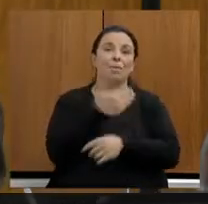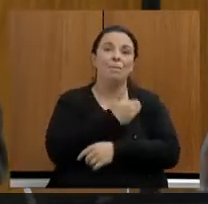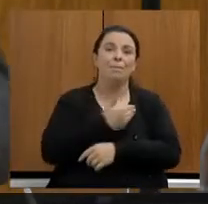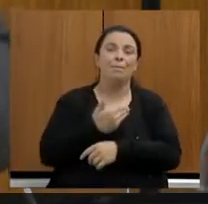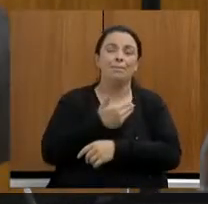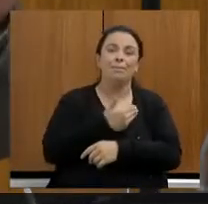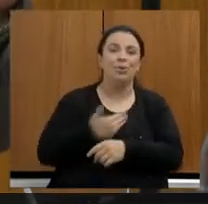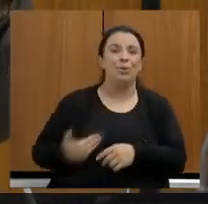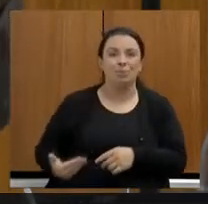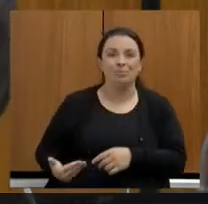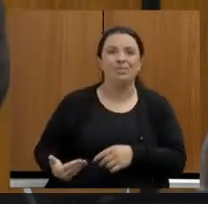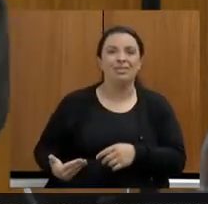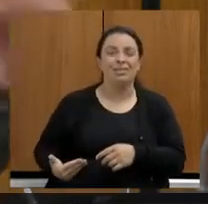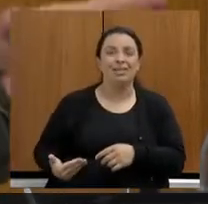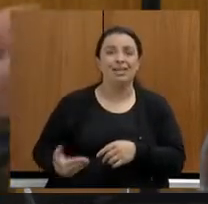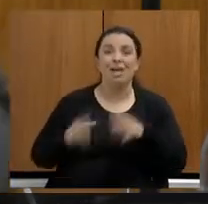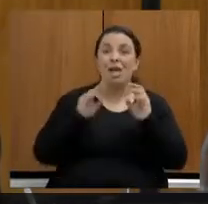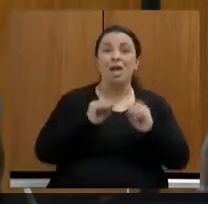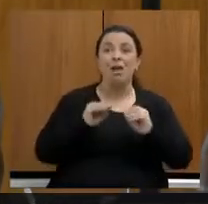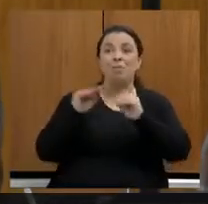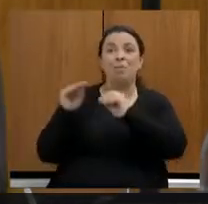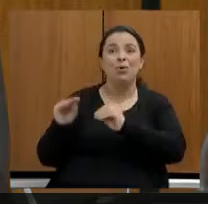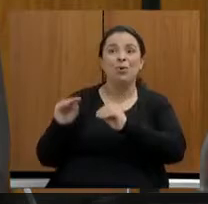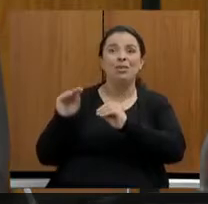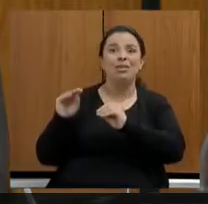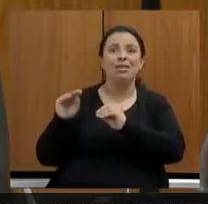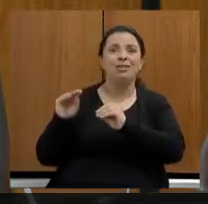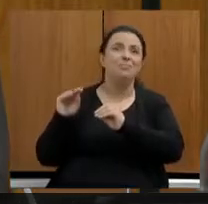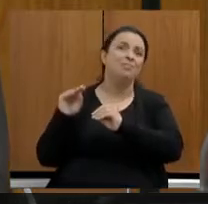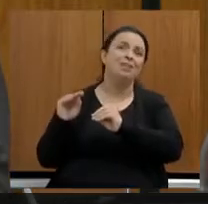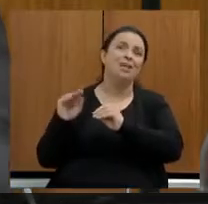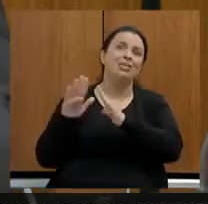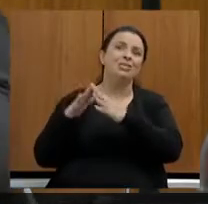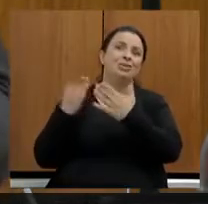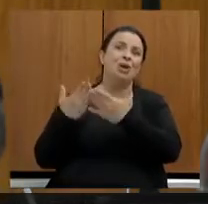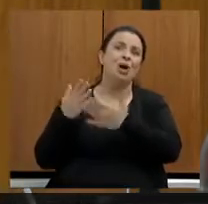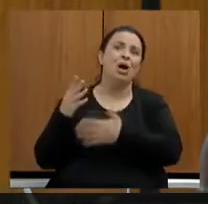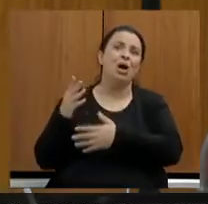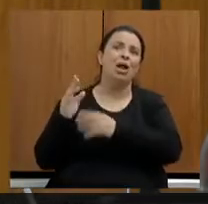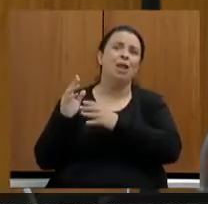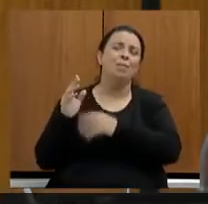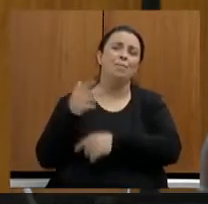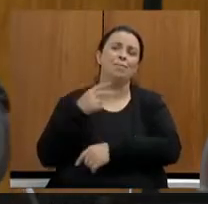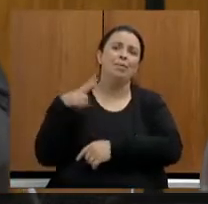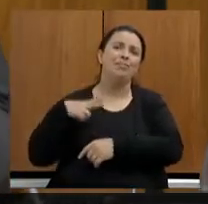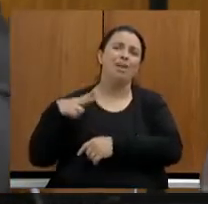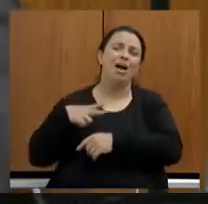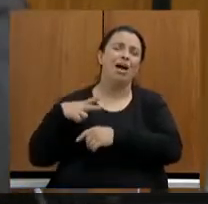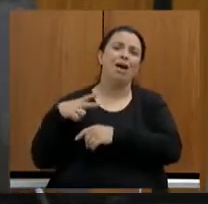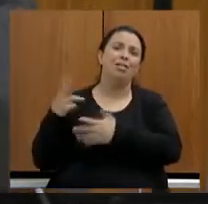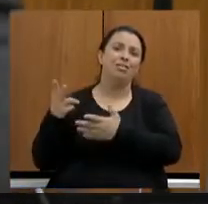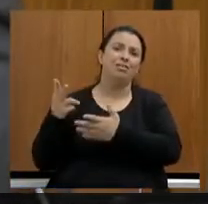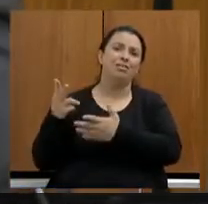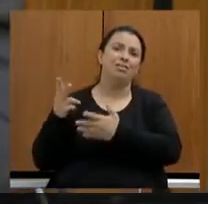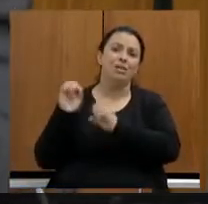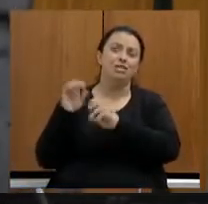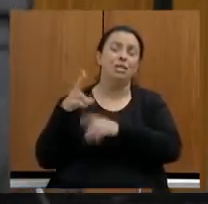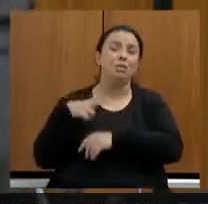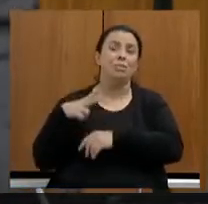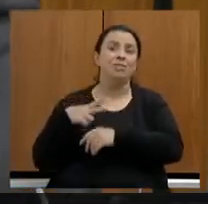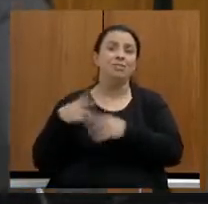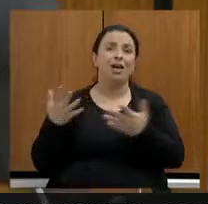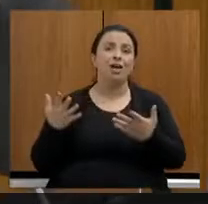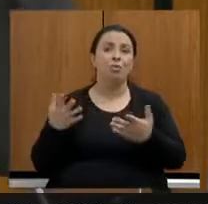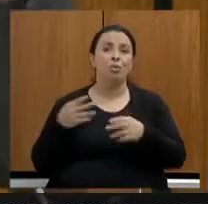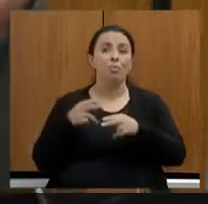estar condenando uma atitude de um profissional desse porque tem que sobreviver não tem jeito nós estamos vivendo num mundo em